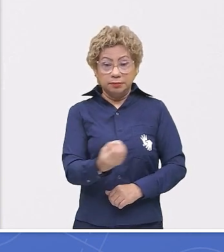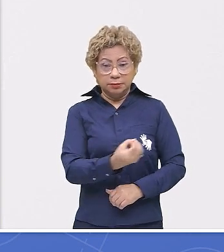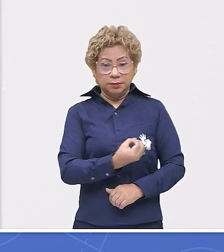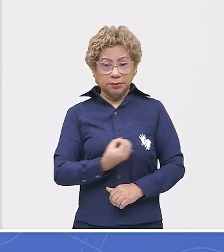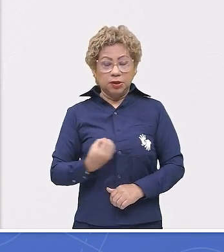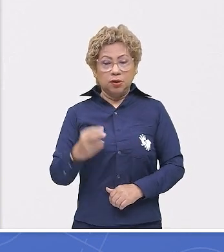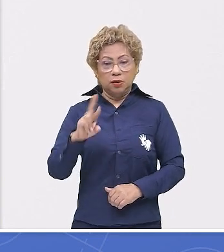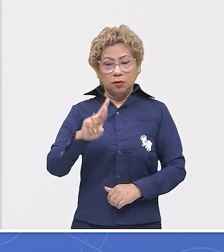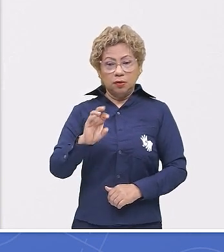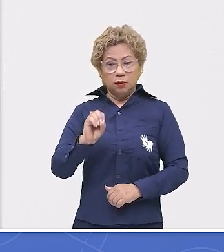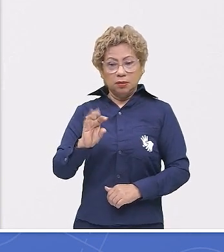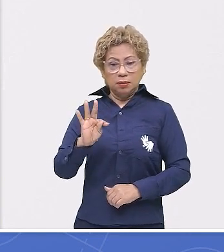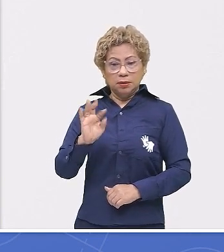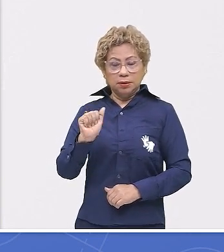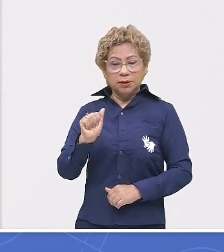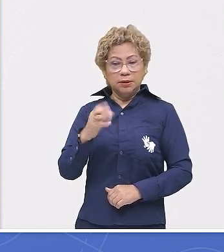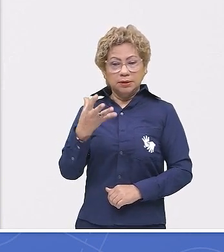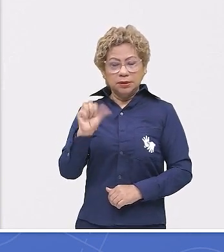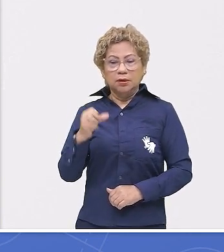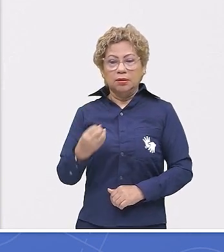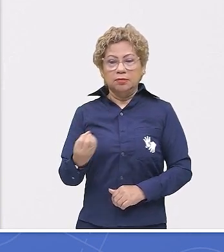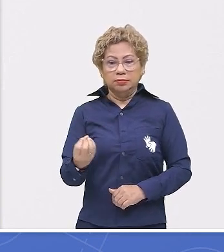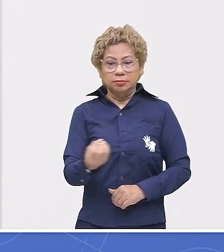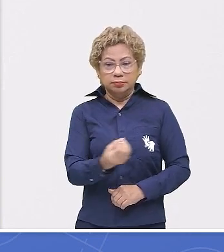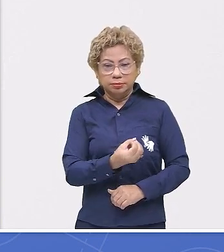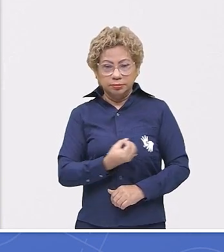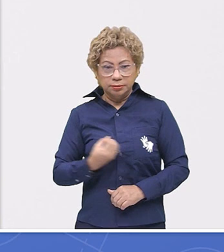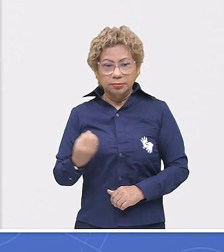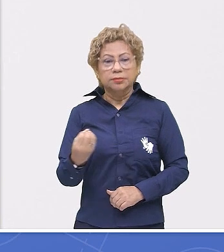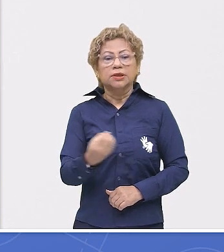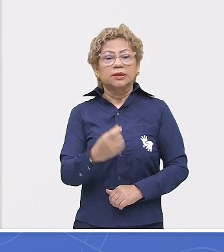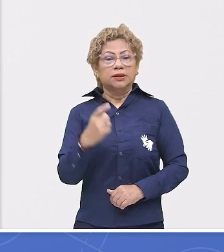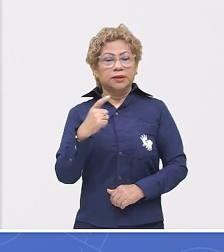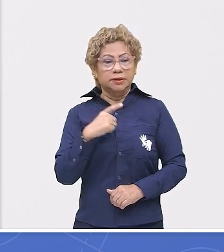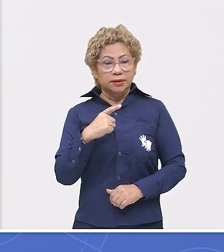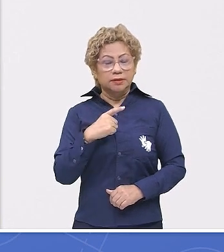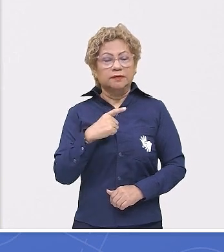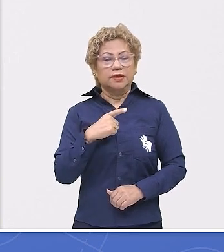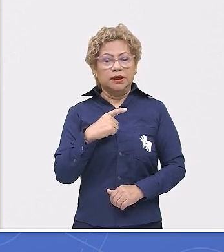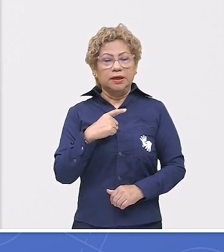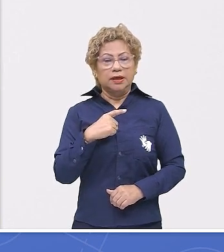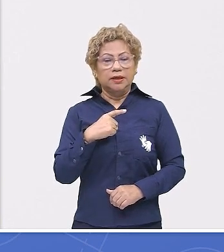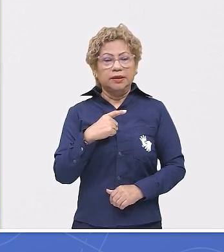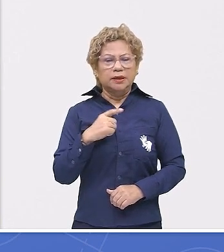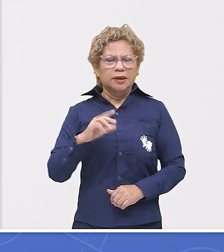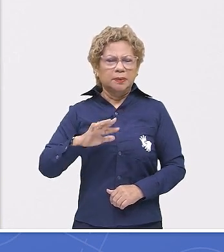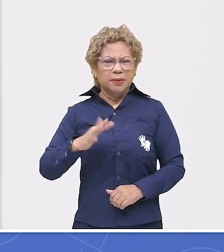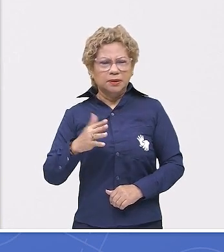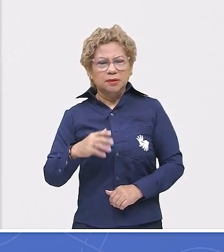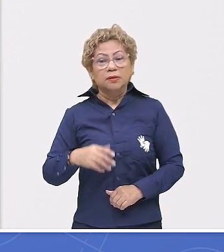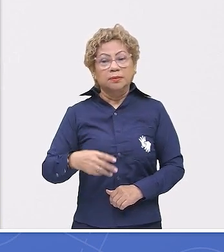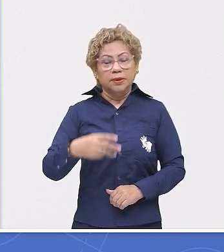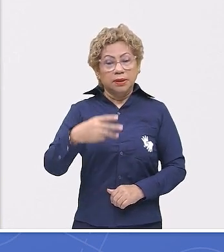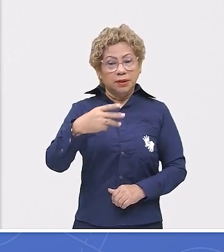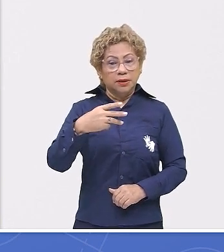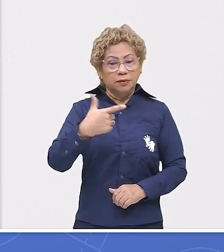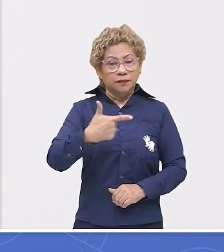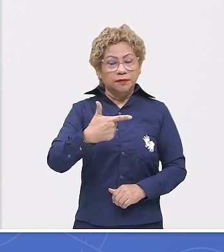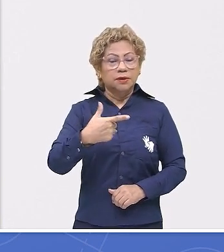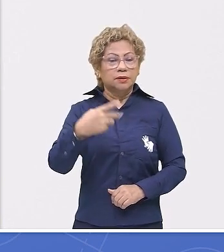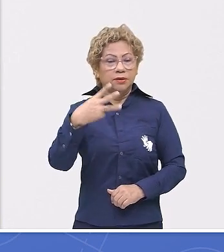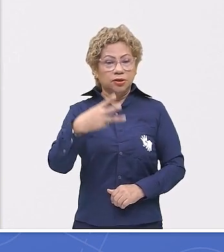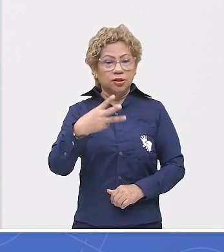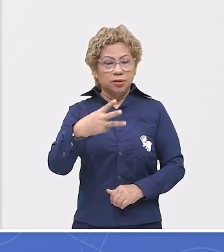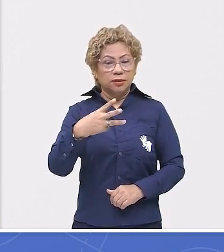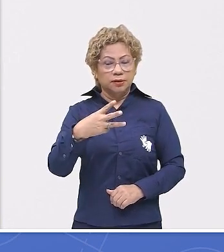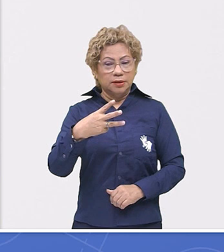ter uma duração de 23 horas, 56 minutos e 4 segundos, tá? E o que que a gente observa com o